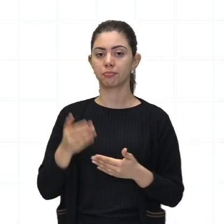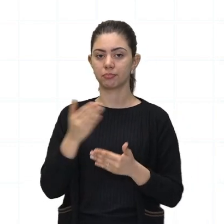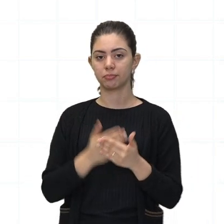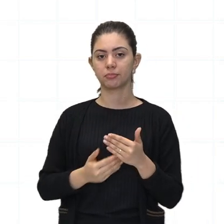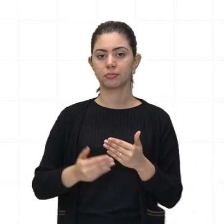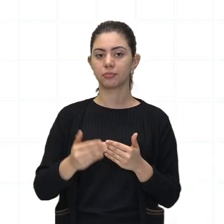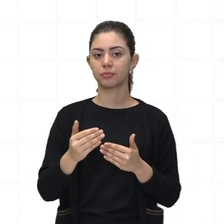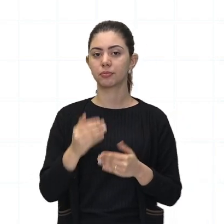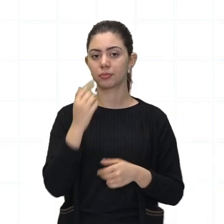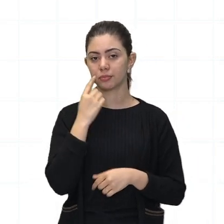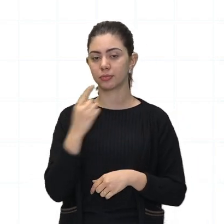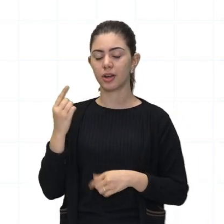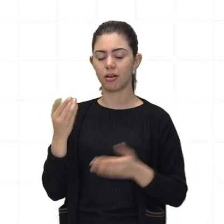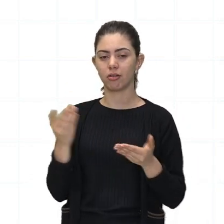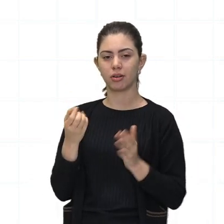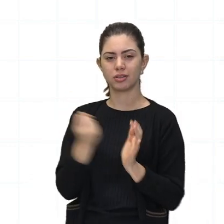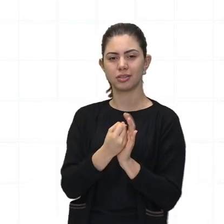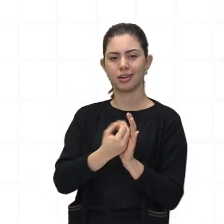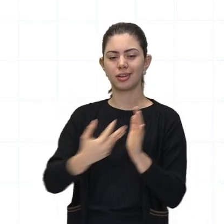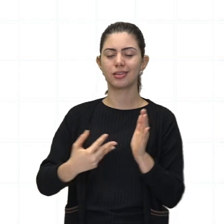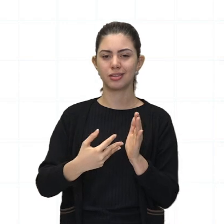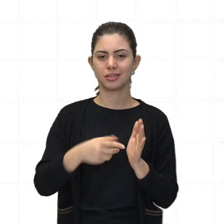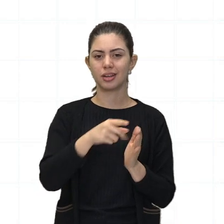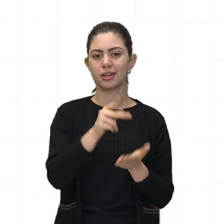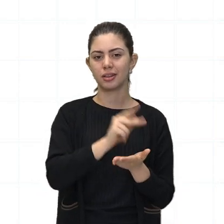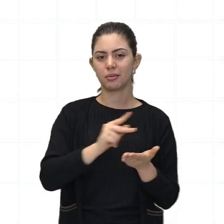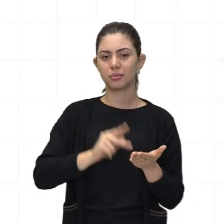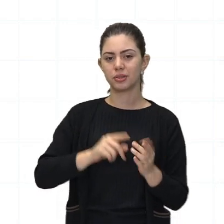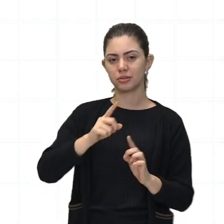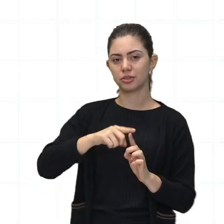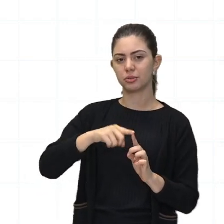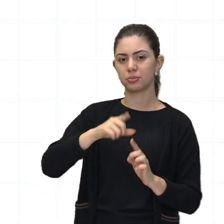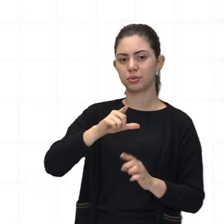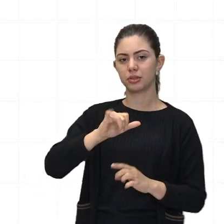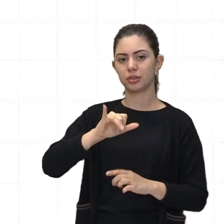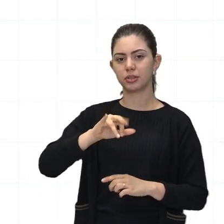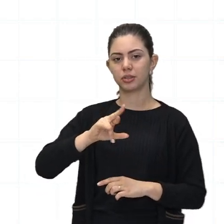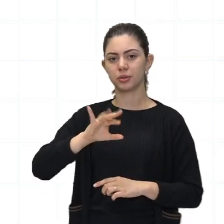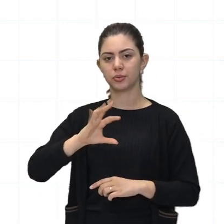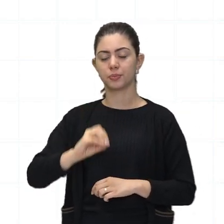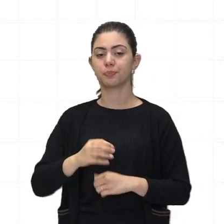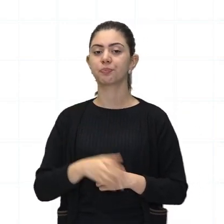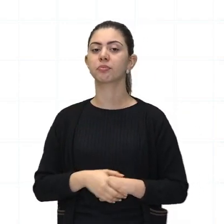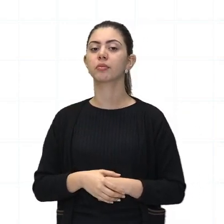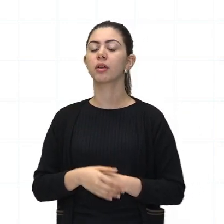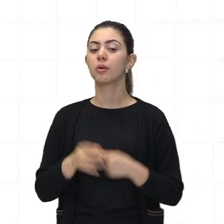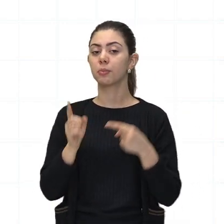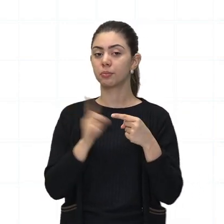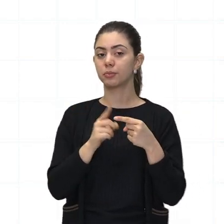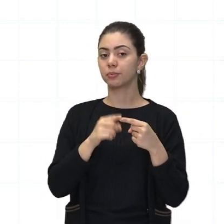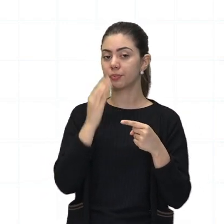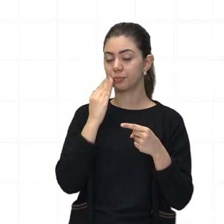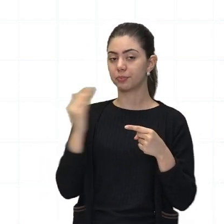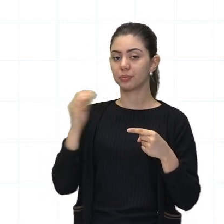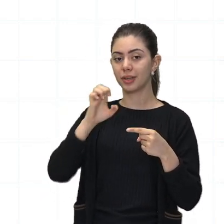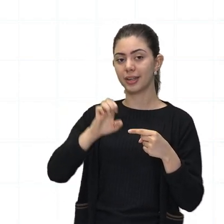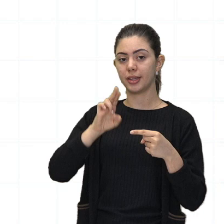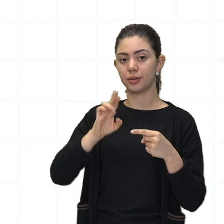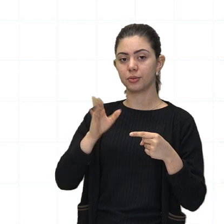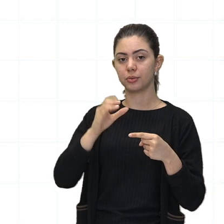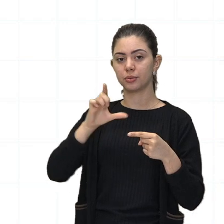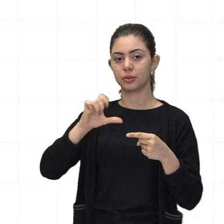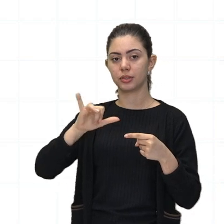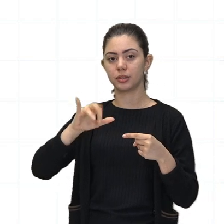pouquinho sobre os elementos da poesia lírica. O primeiro deles, o eu lírico, que é a voz